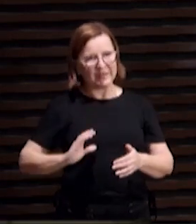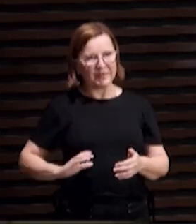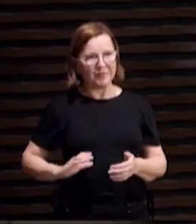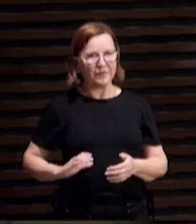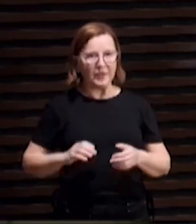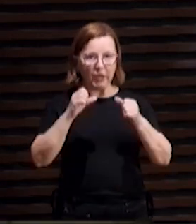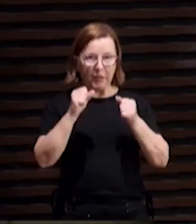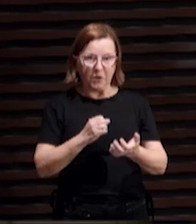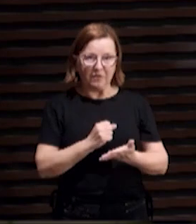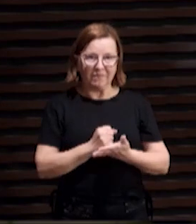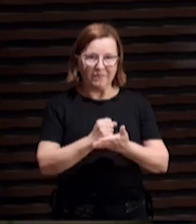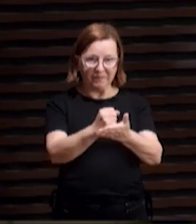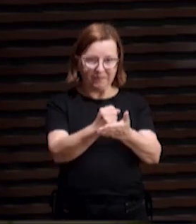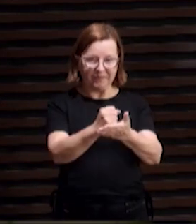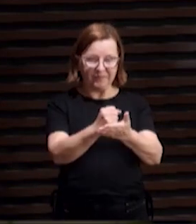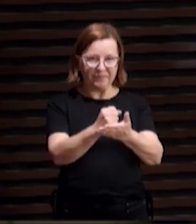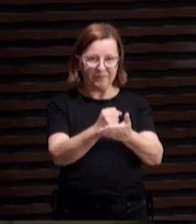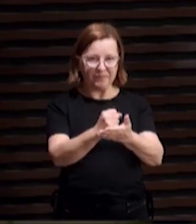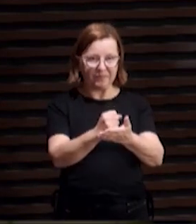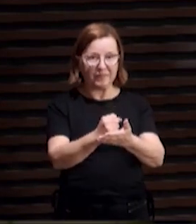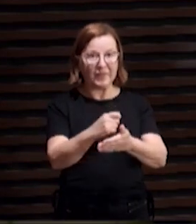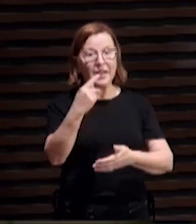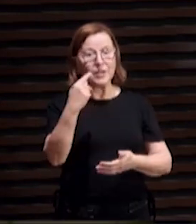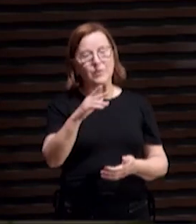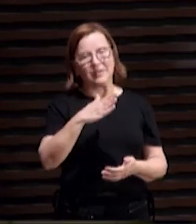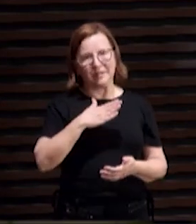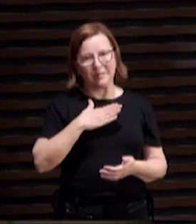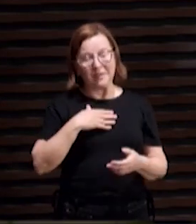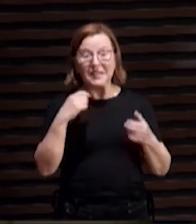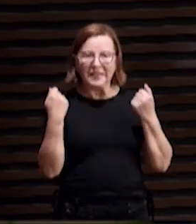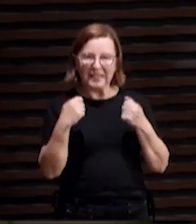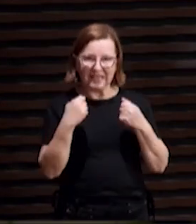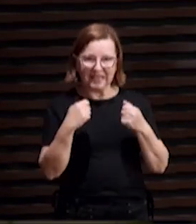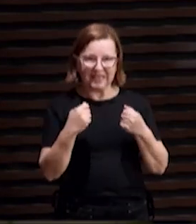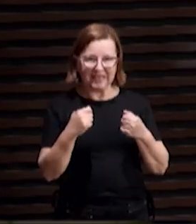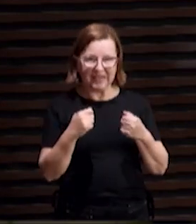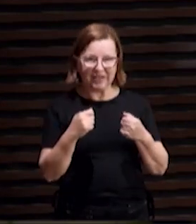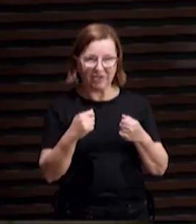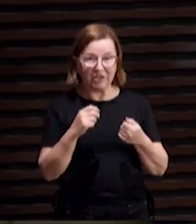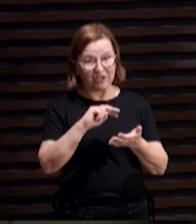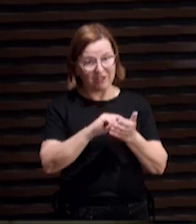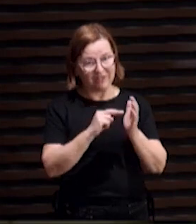pode suprir a sua e a minha necessidade de significado.